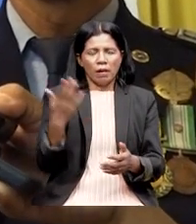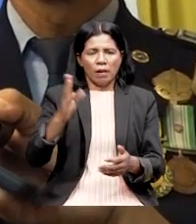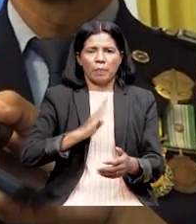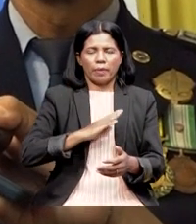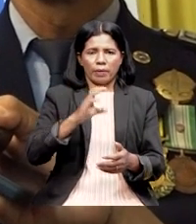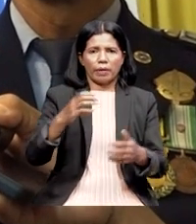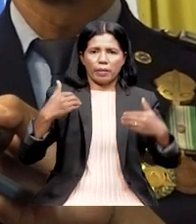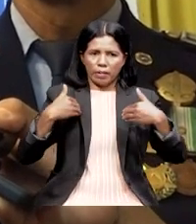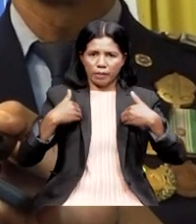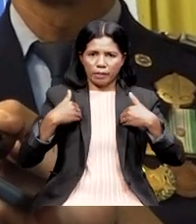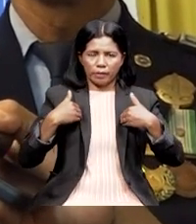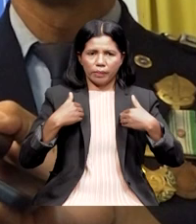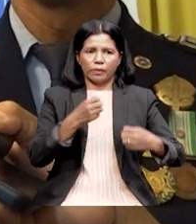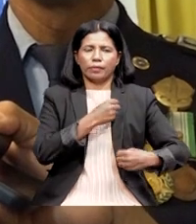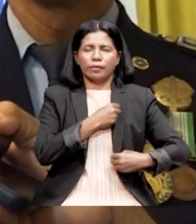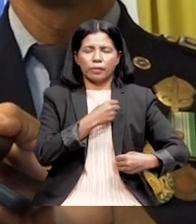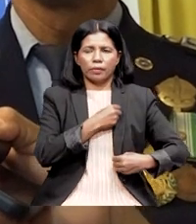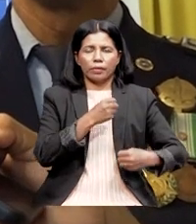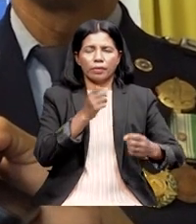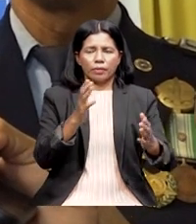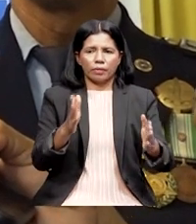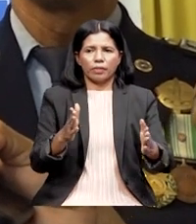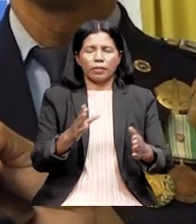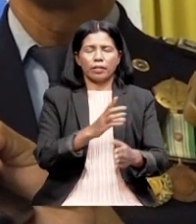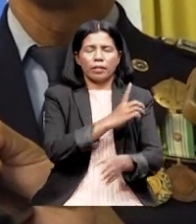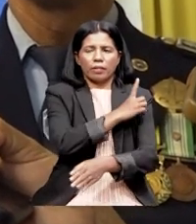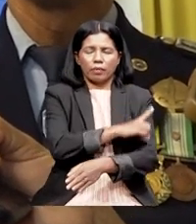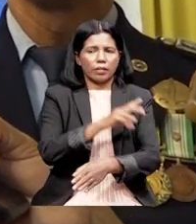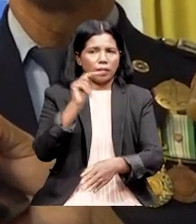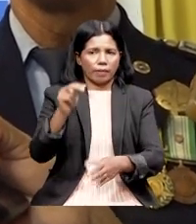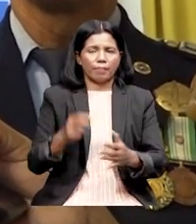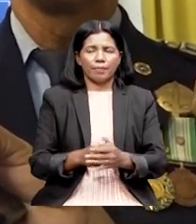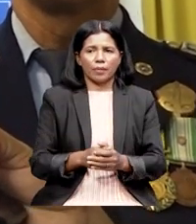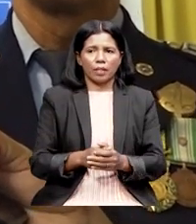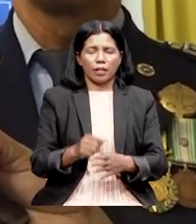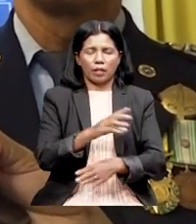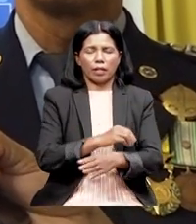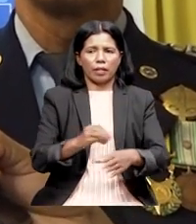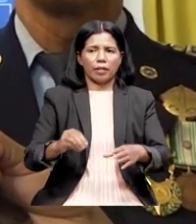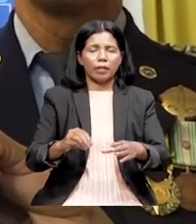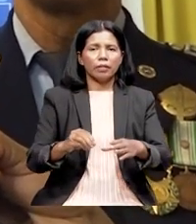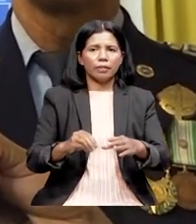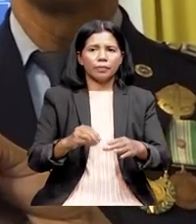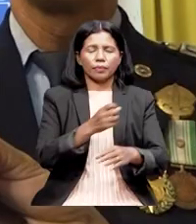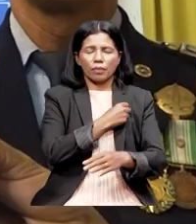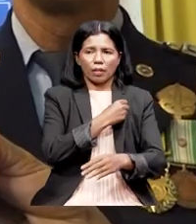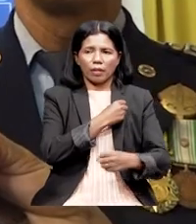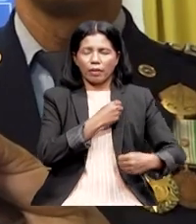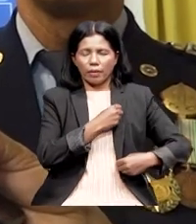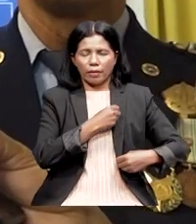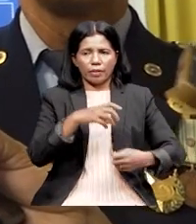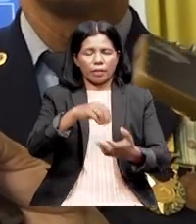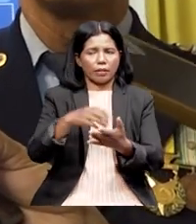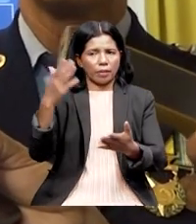mos força defesa nenian componente terrestre nem maca coloca